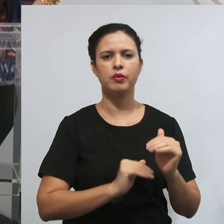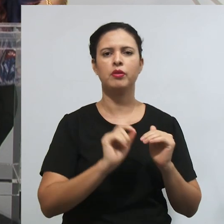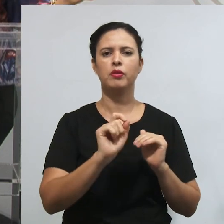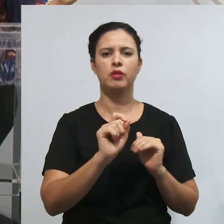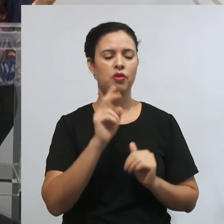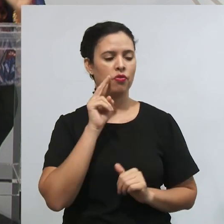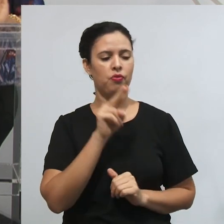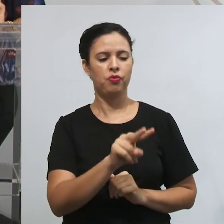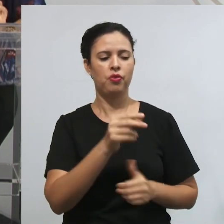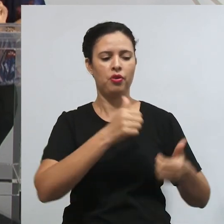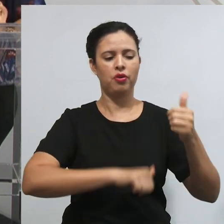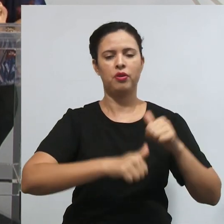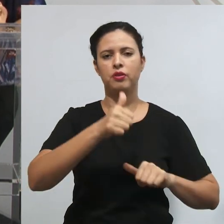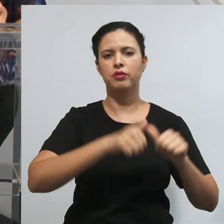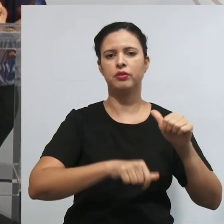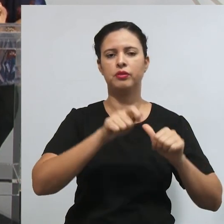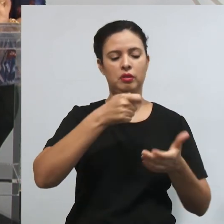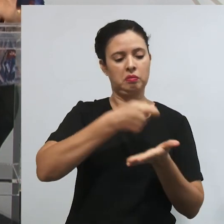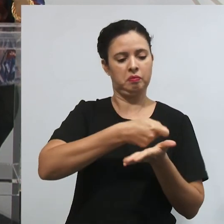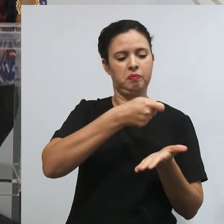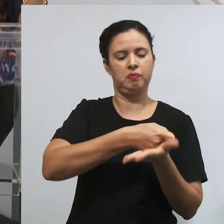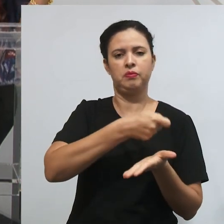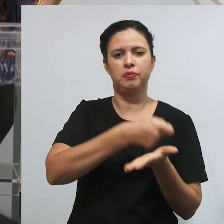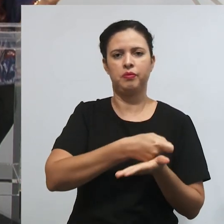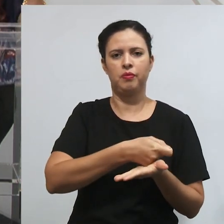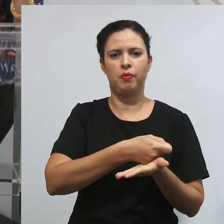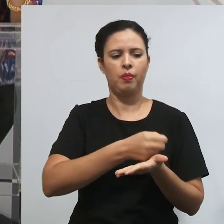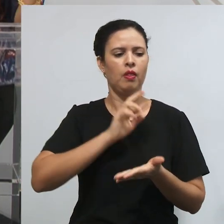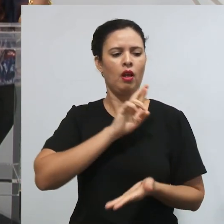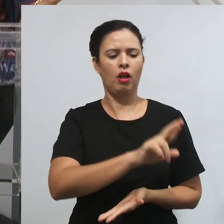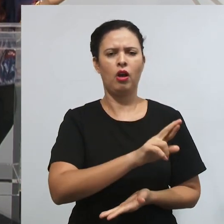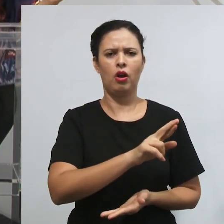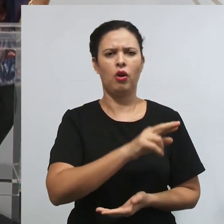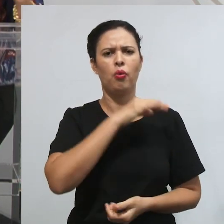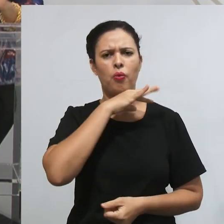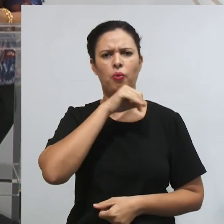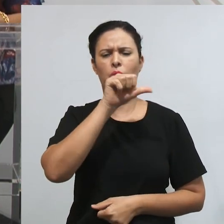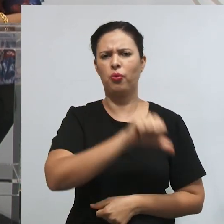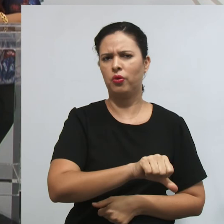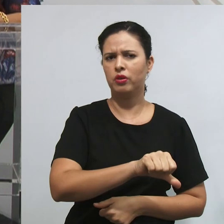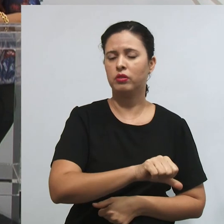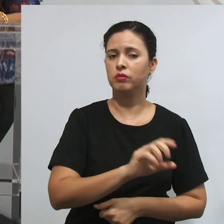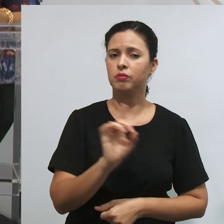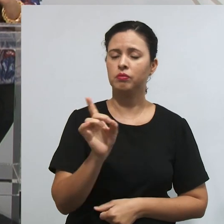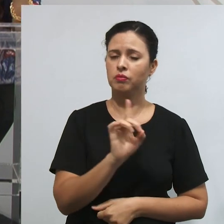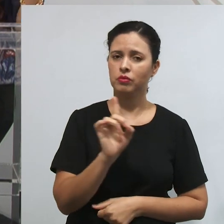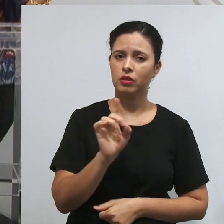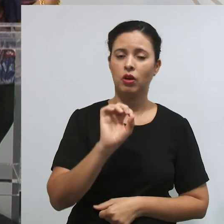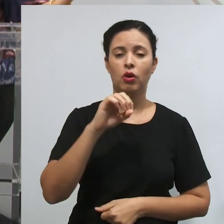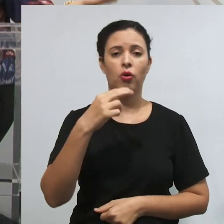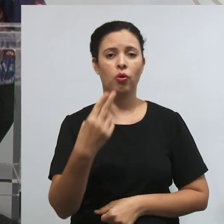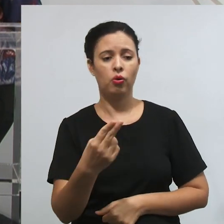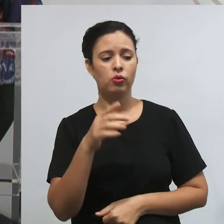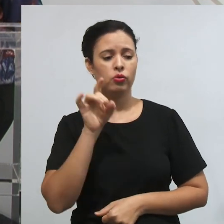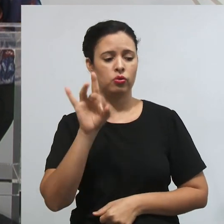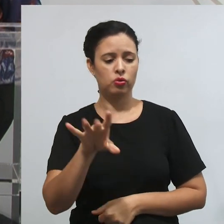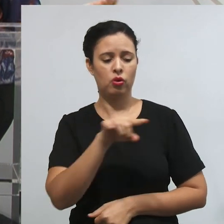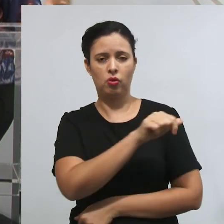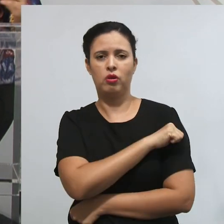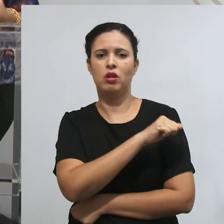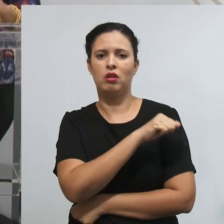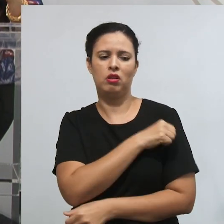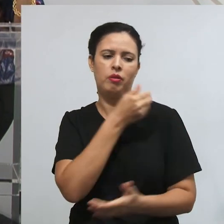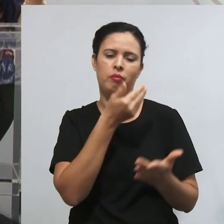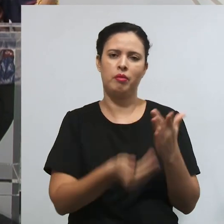ser olhada como um resultado ruim ou negativo. Ou pior das hipóteses, onde só o aluno é punido,